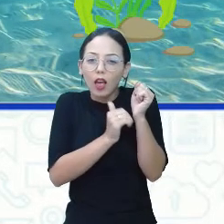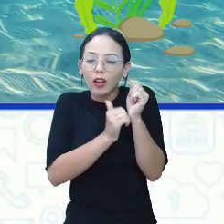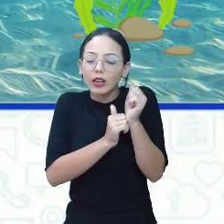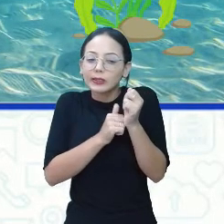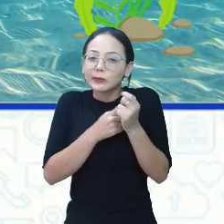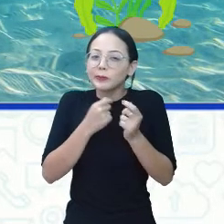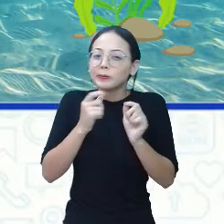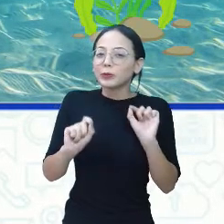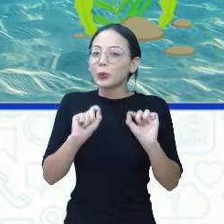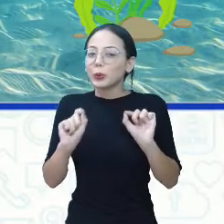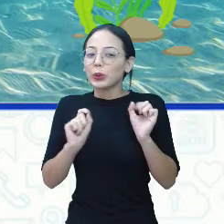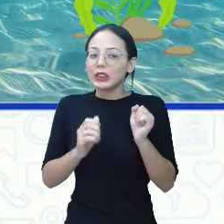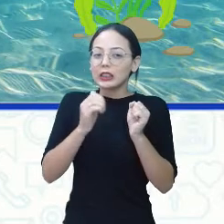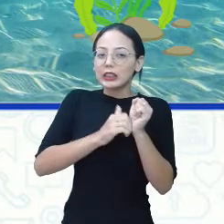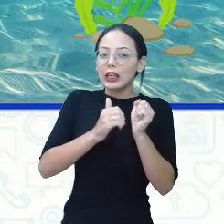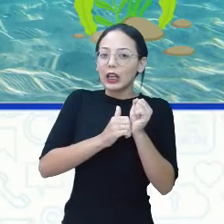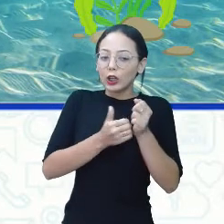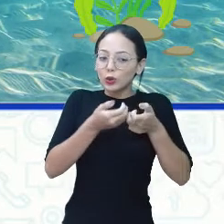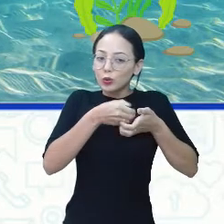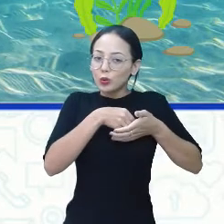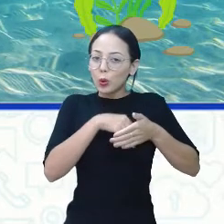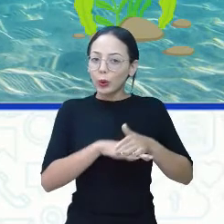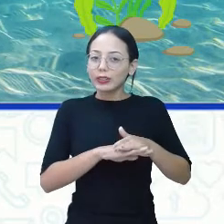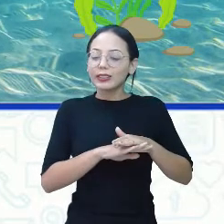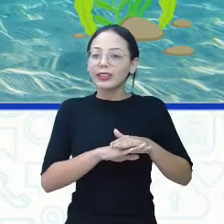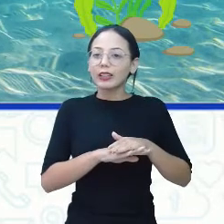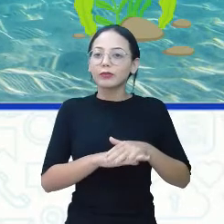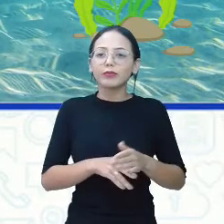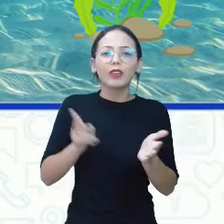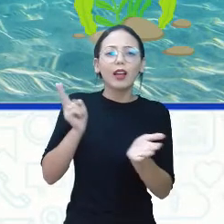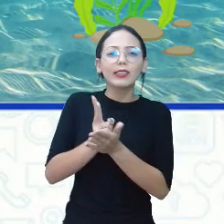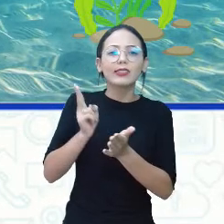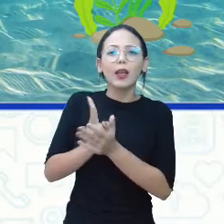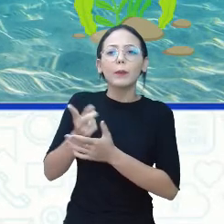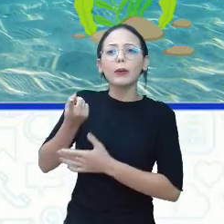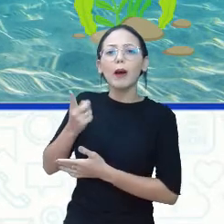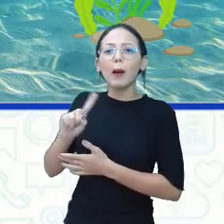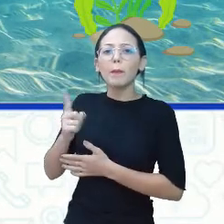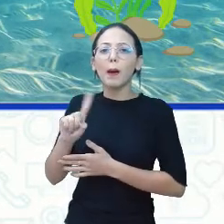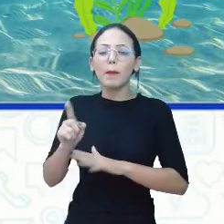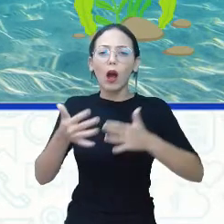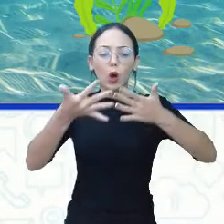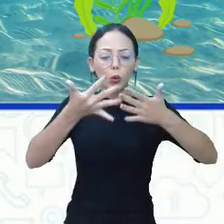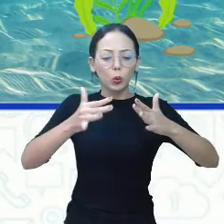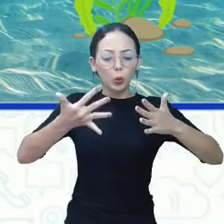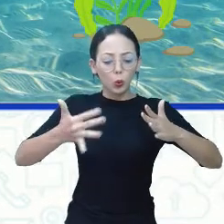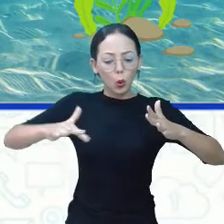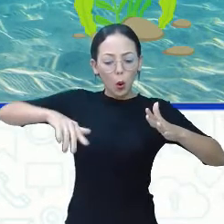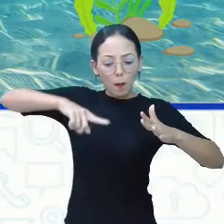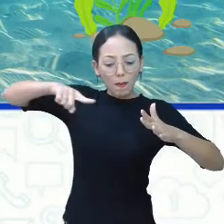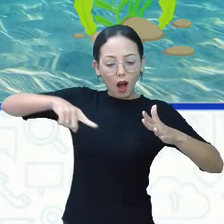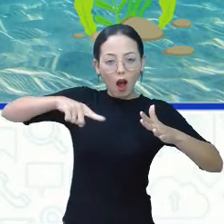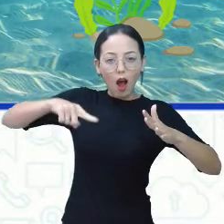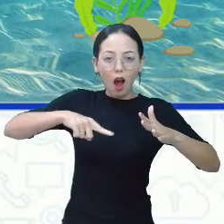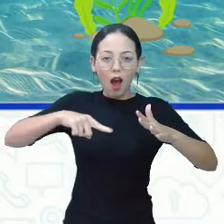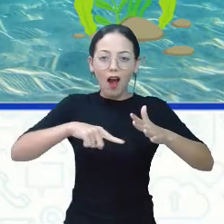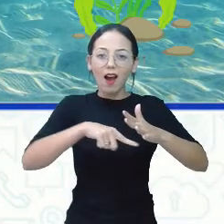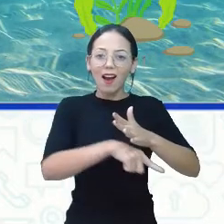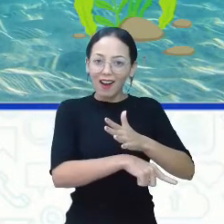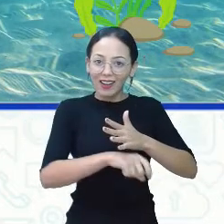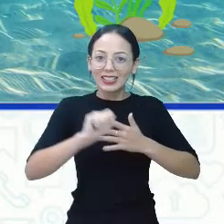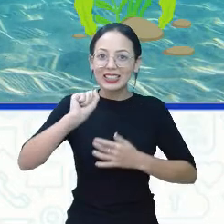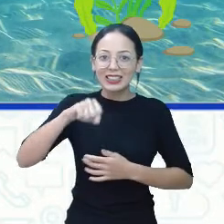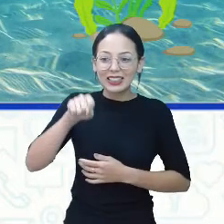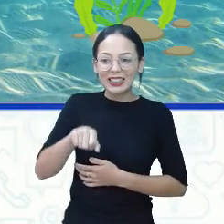será que o seu Francisco escondia de todo mundo? Ele ia com frequência a um mundo subterrâneo que existia dentro do mar. Olha aí, seu